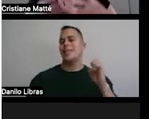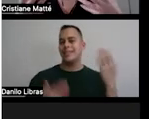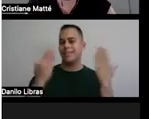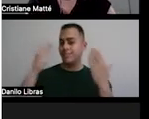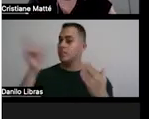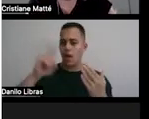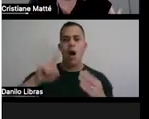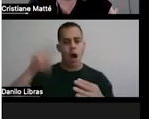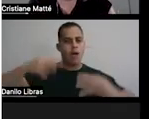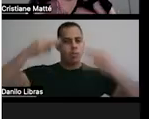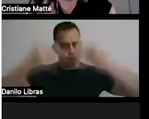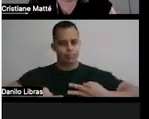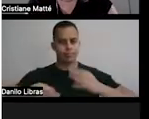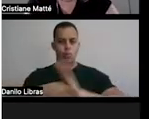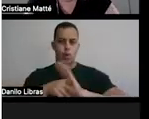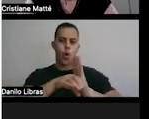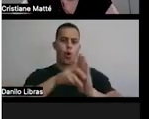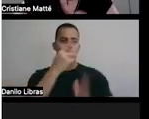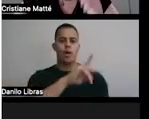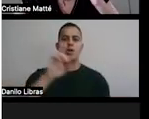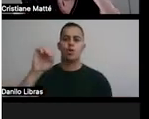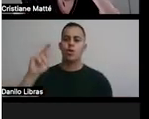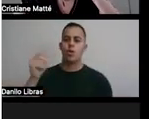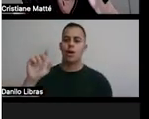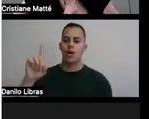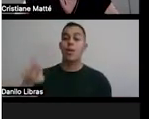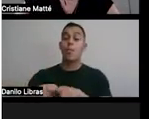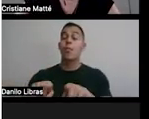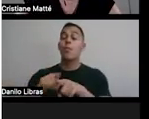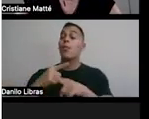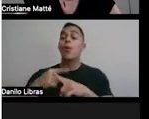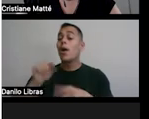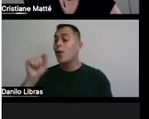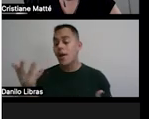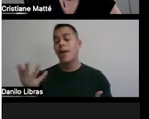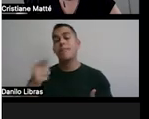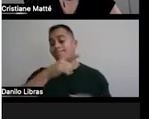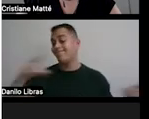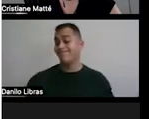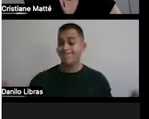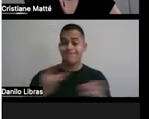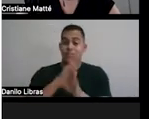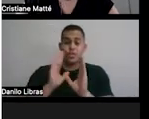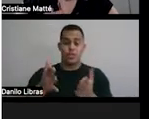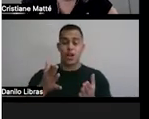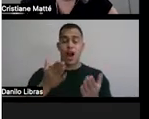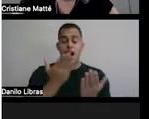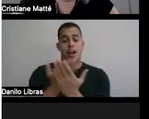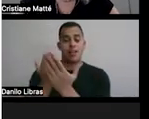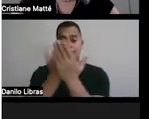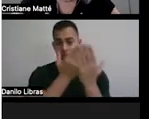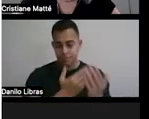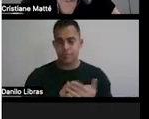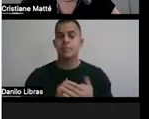de conceito do Doherty, né? Porque já é uma área muito bem estabelecida. Então, ele estabelece que esses fatores ambientais atuando